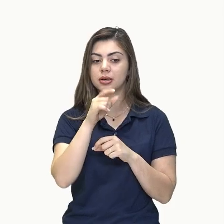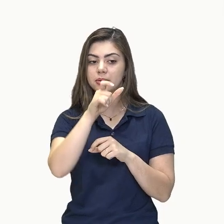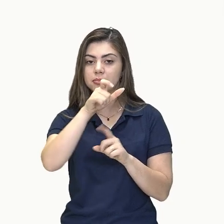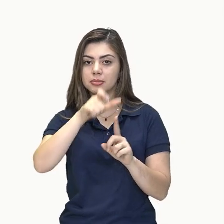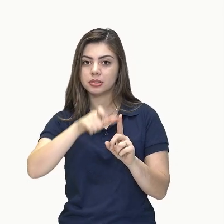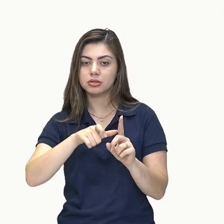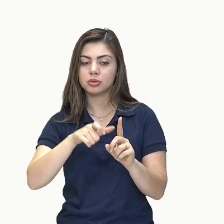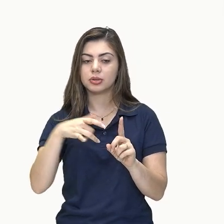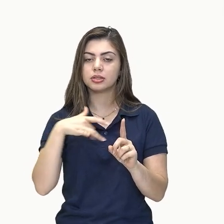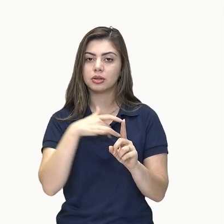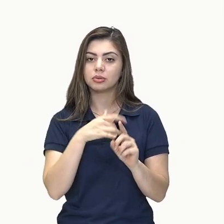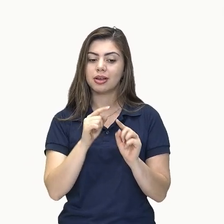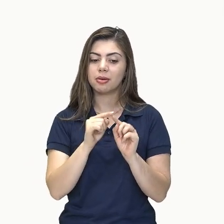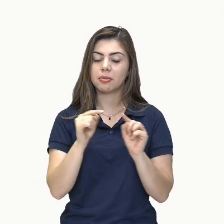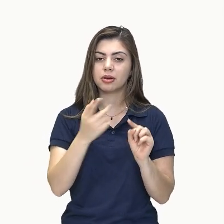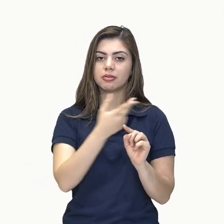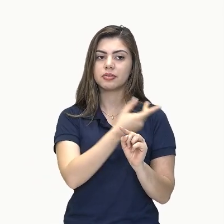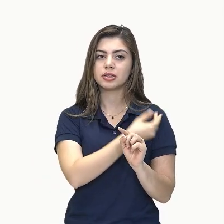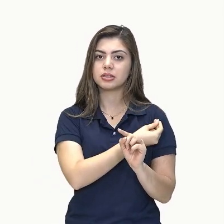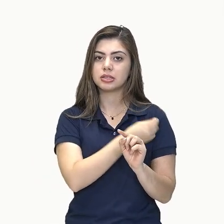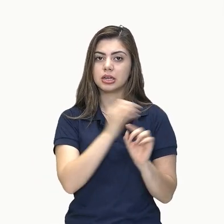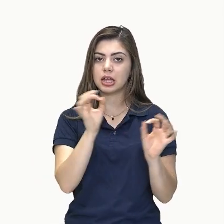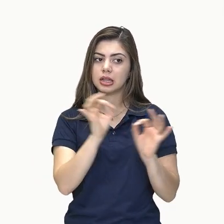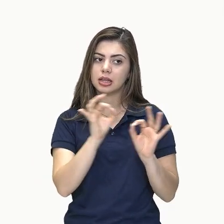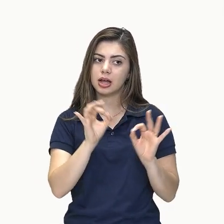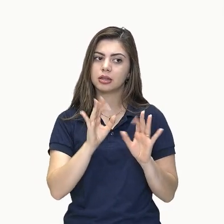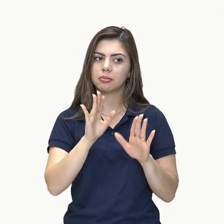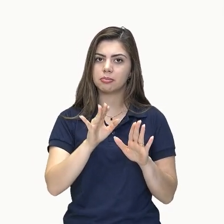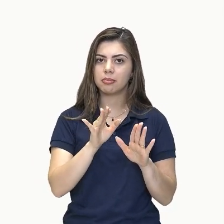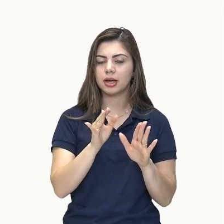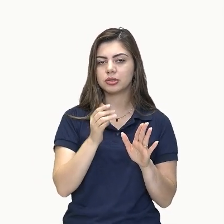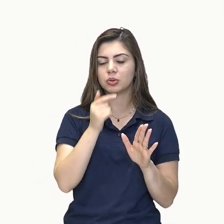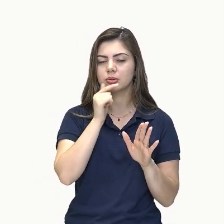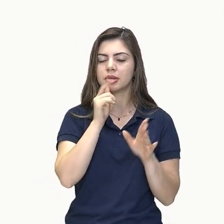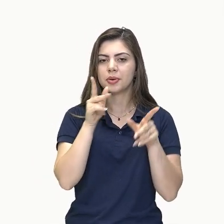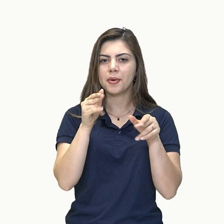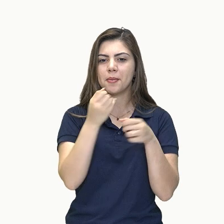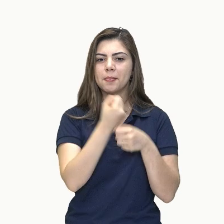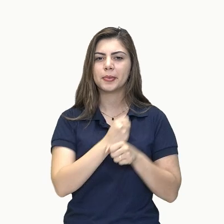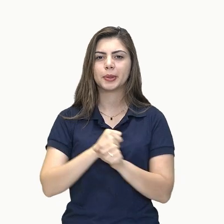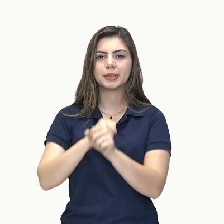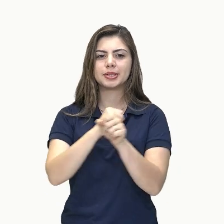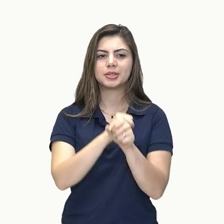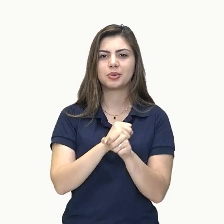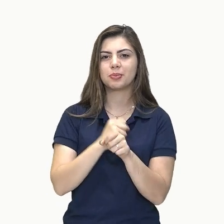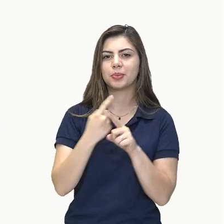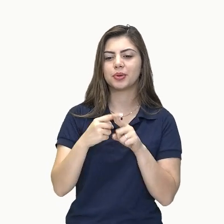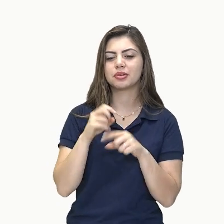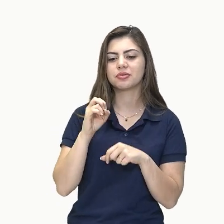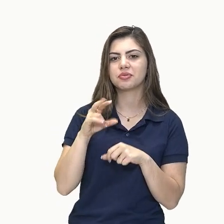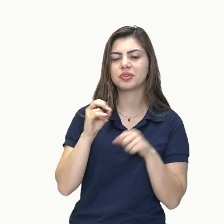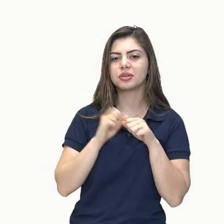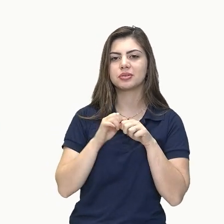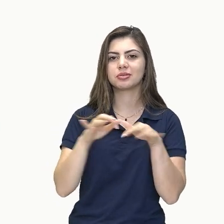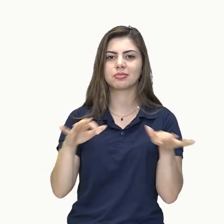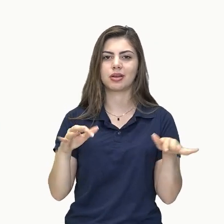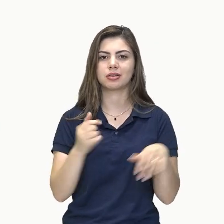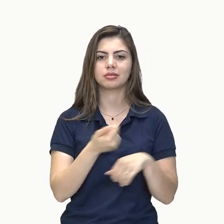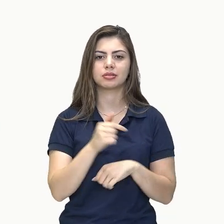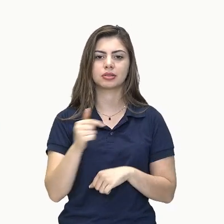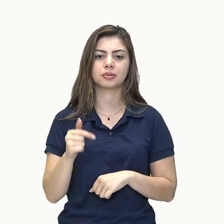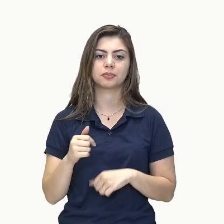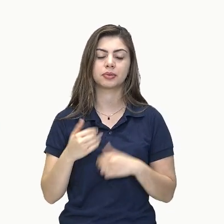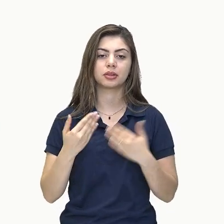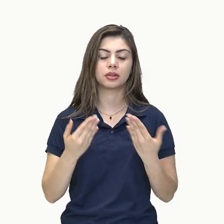saudáveis, porém não estão imunizadas. Então, para adquirir essa imunidade, você pode contrair a doença